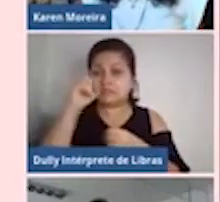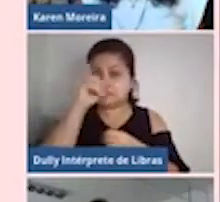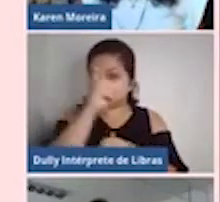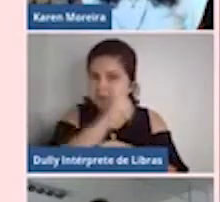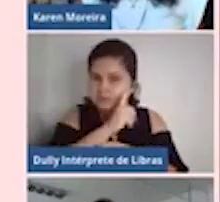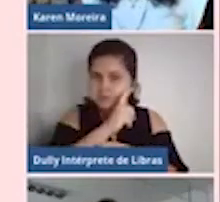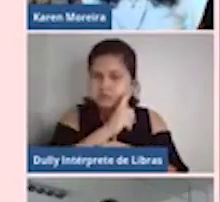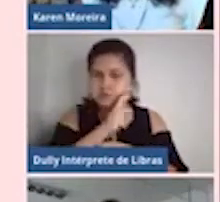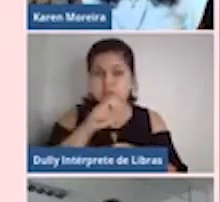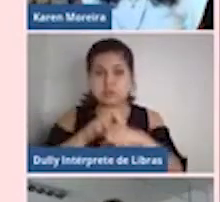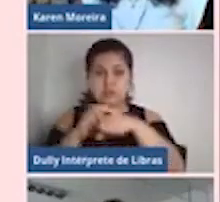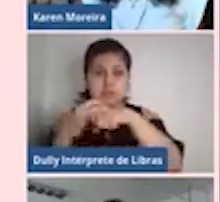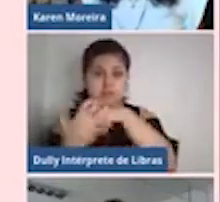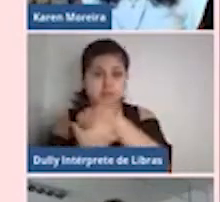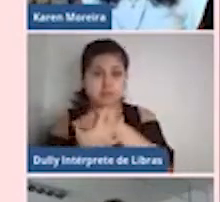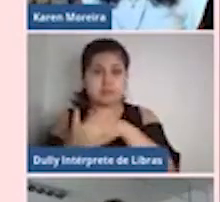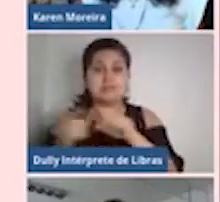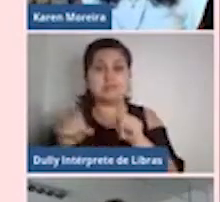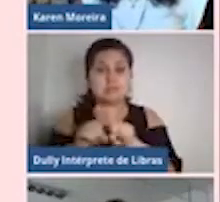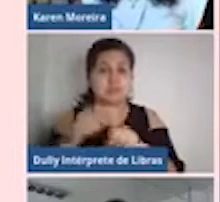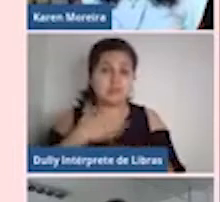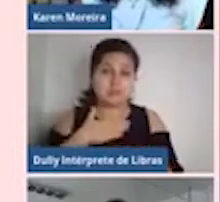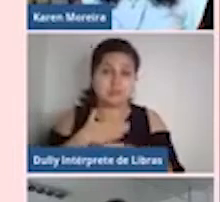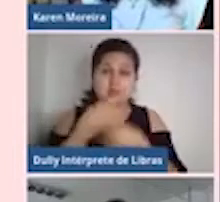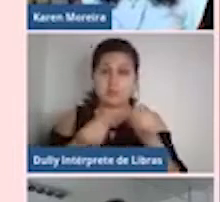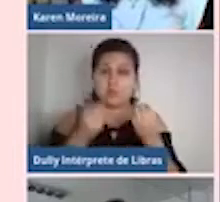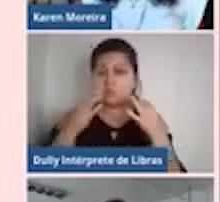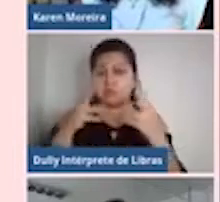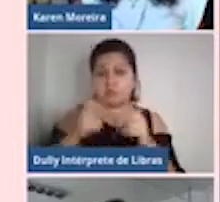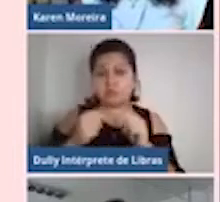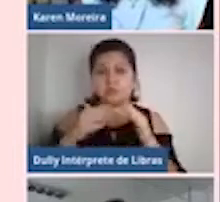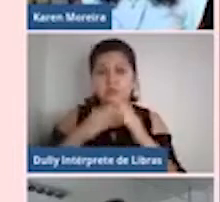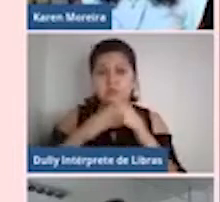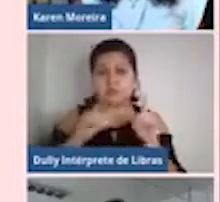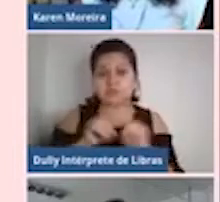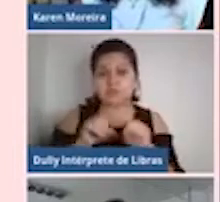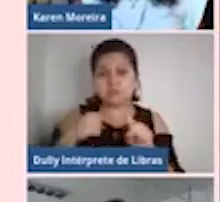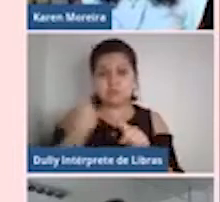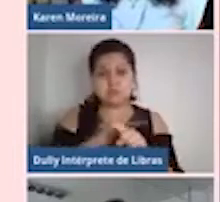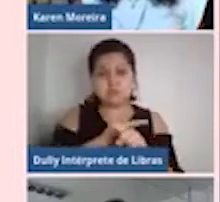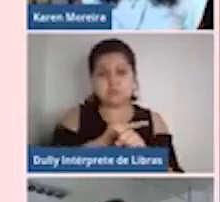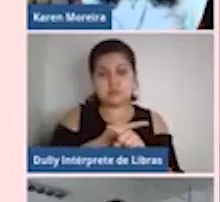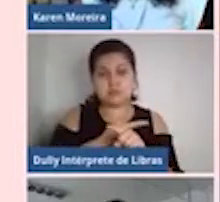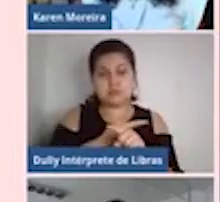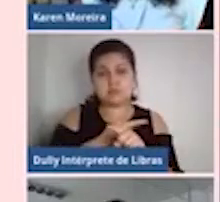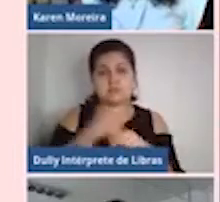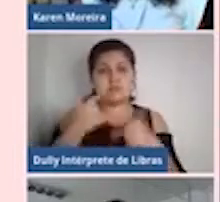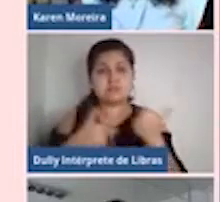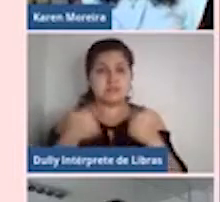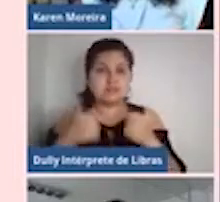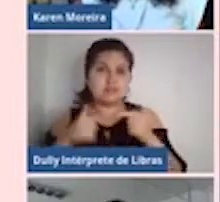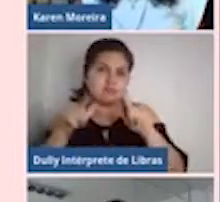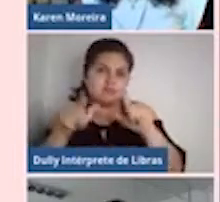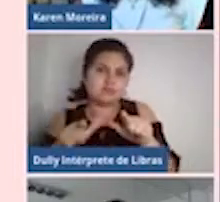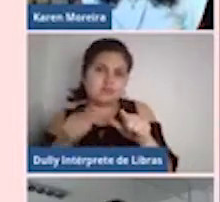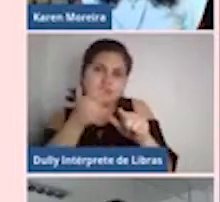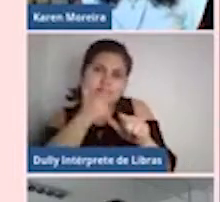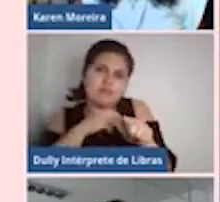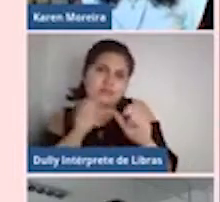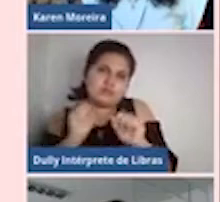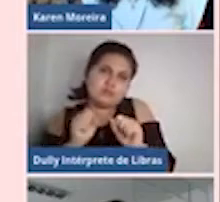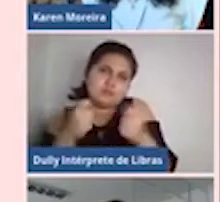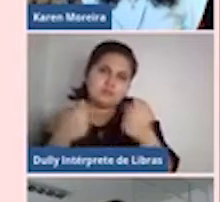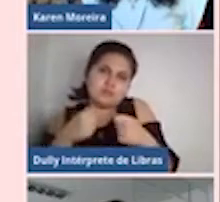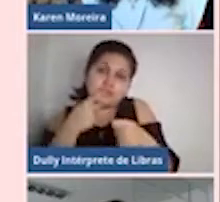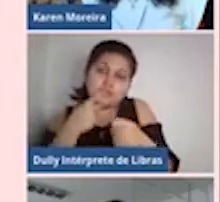pandemia, para mim também, em casa, como todo mundo, mas nós trabalhamos numa instituição, eu acho que eu tenho que